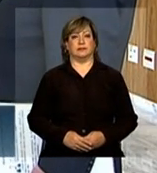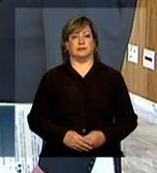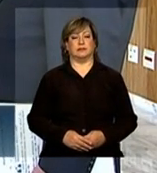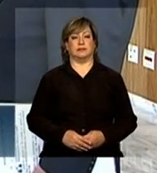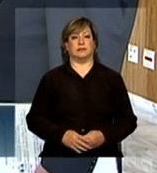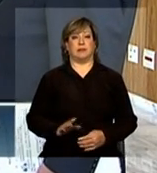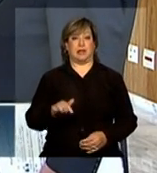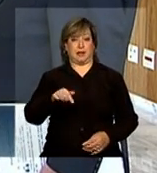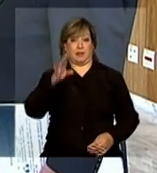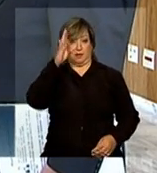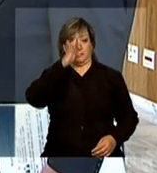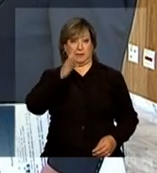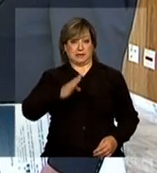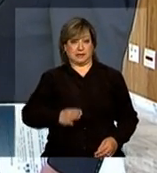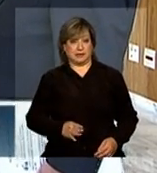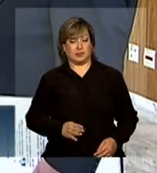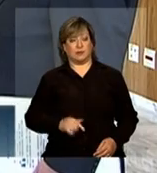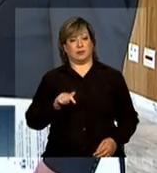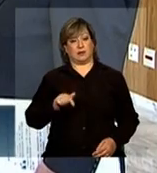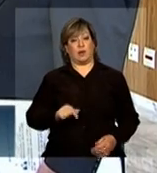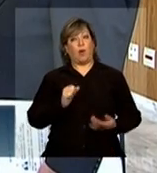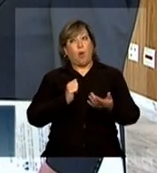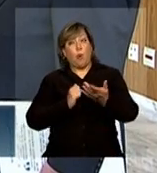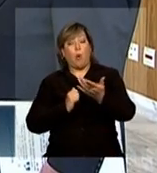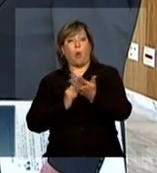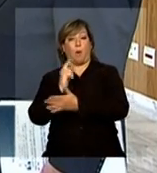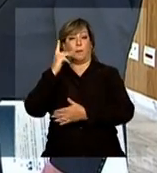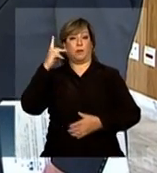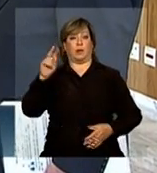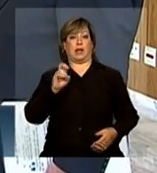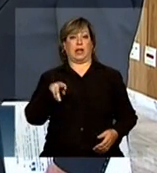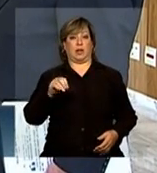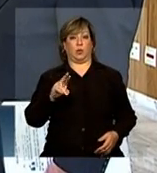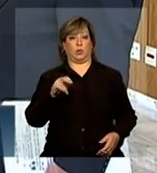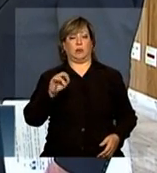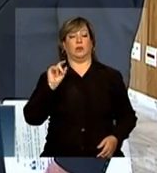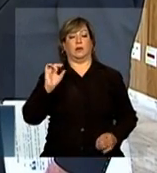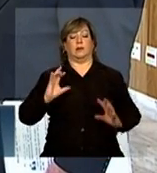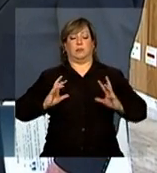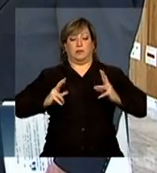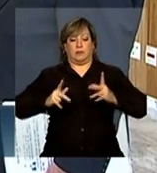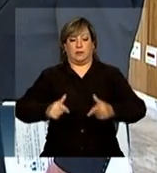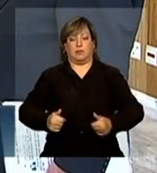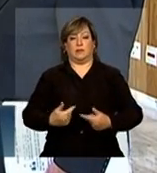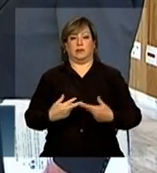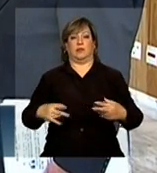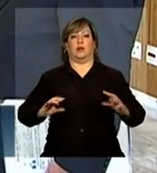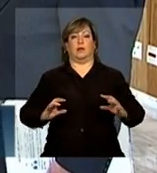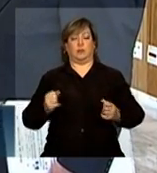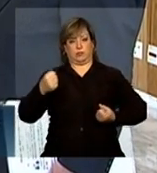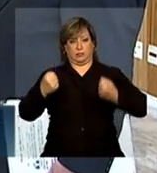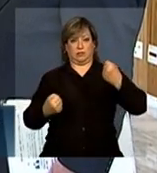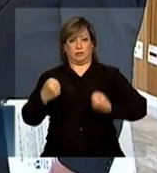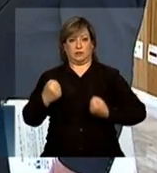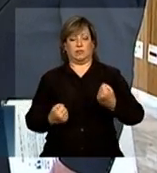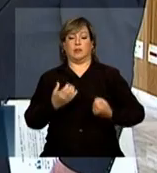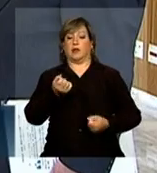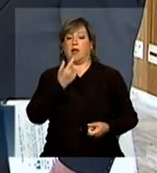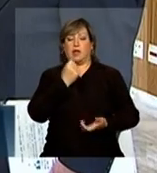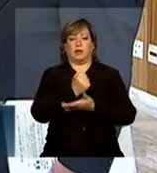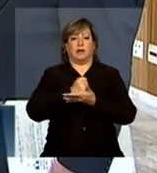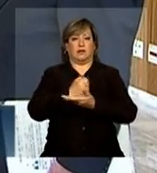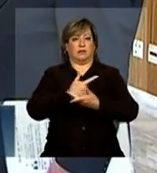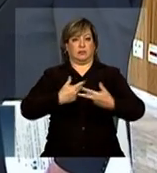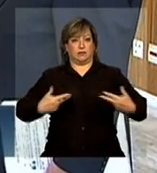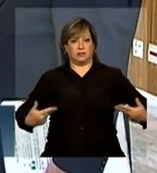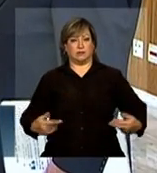Já o Brasil comprou do Reino Unido, principalmente máquinas mecânicas, automóveis, produtos farmacêuticos,